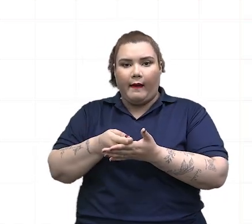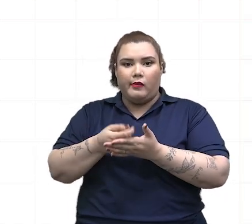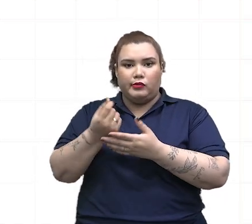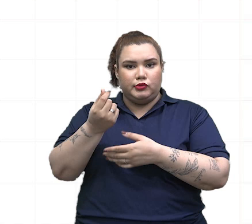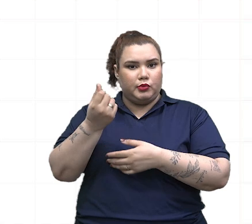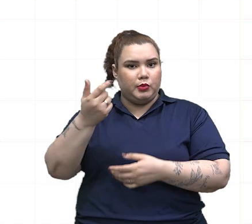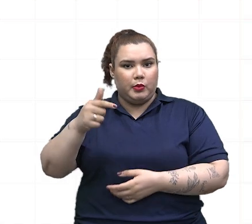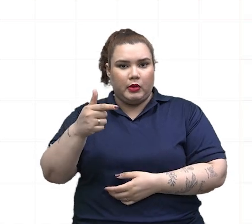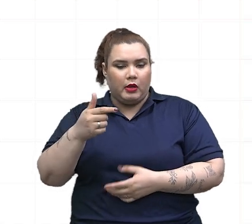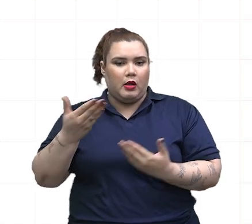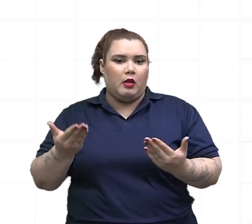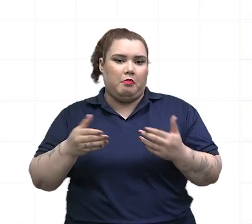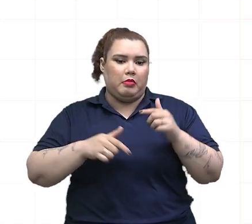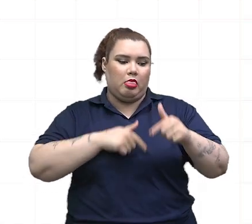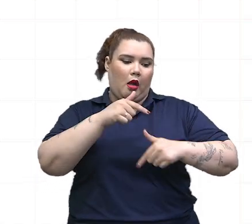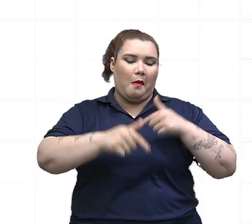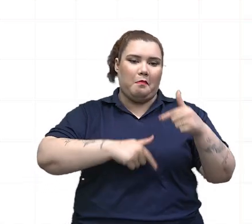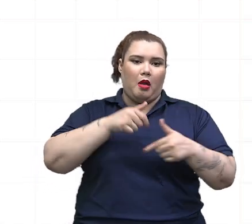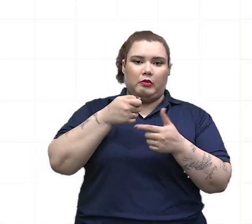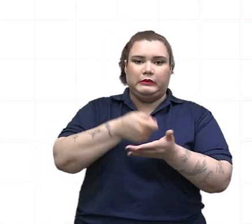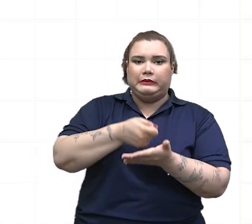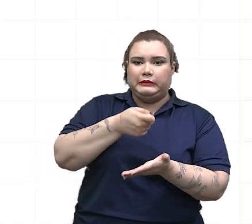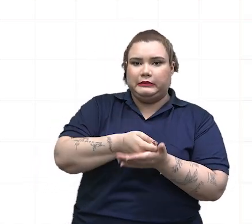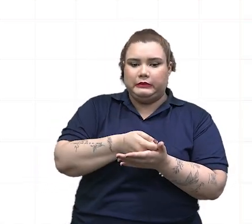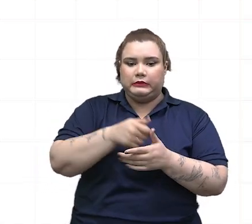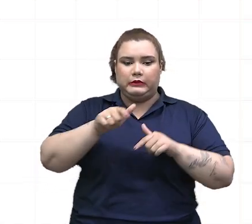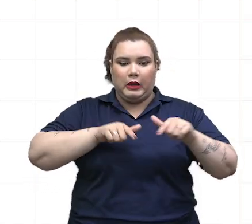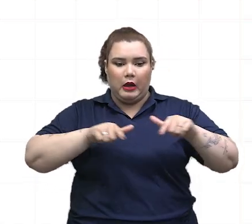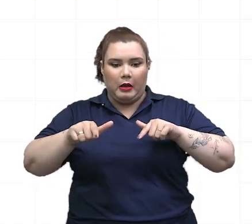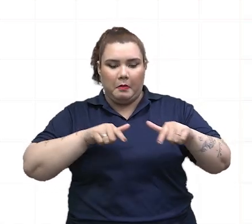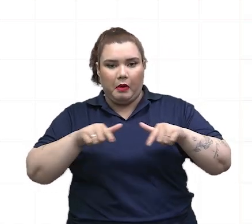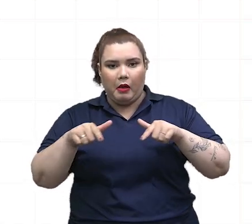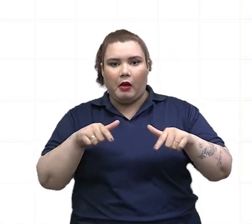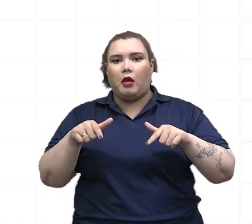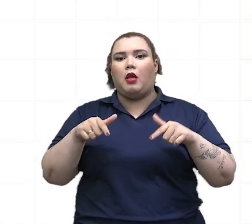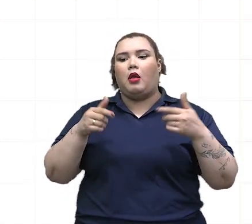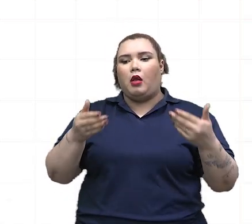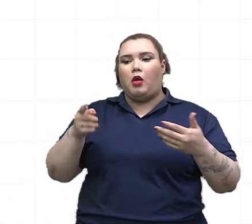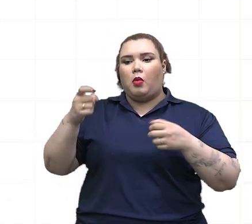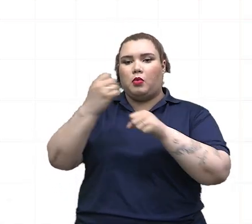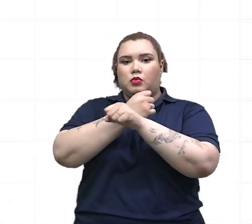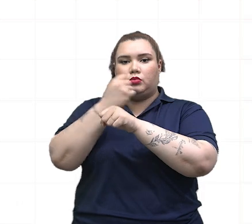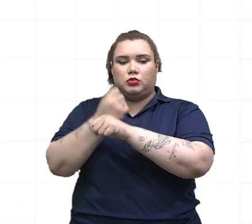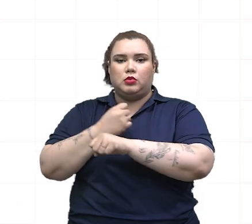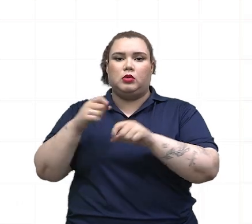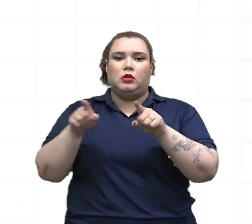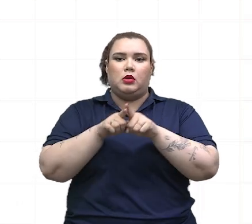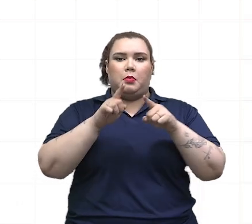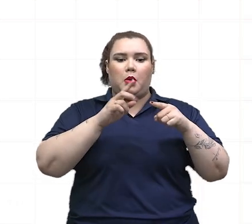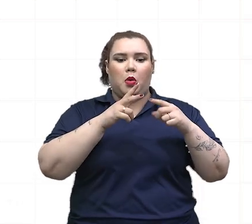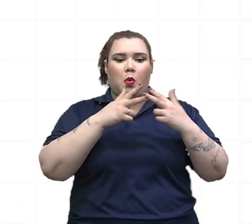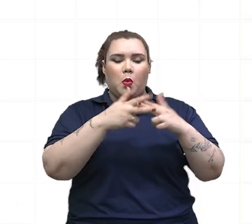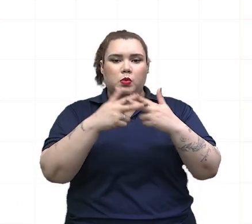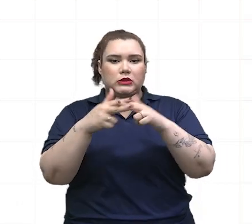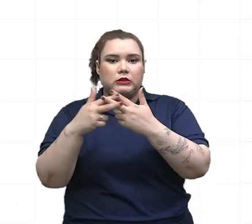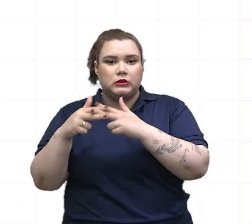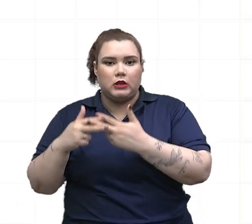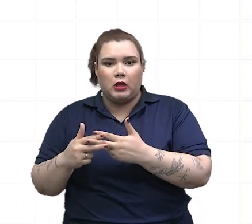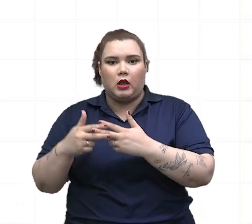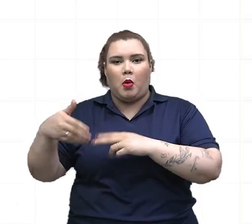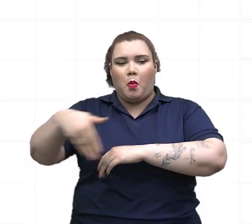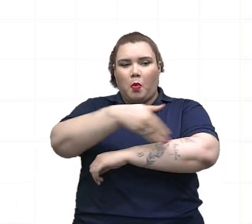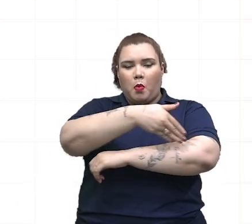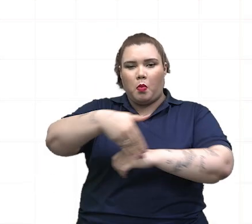eram obrigados, não é mesmo, a trabalhar nessas construções e manutenções, então, de estradas e pontes, tá